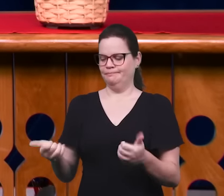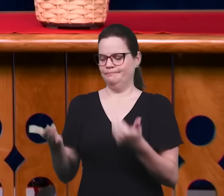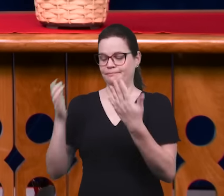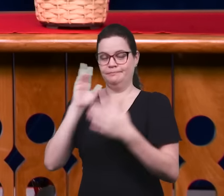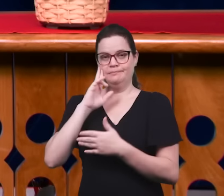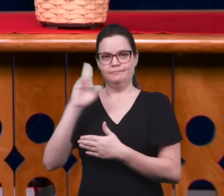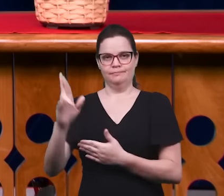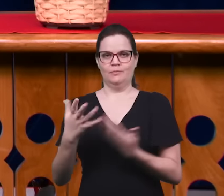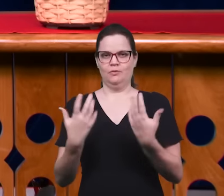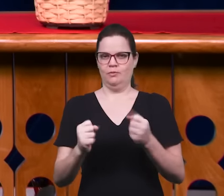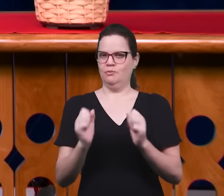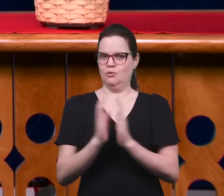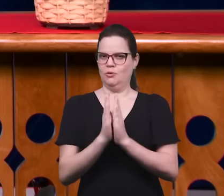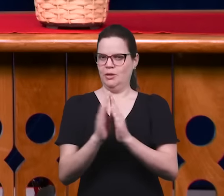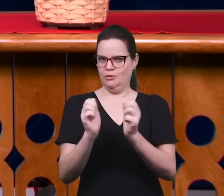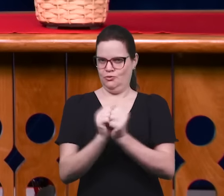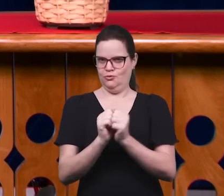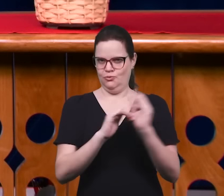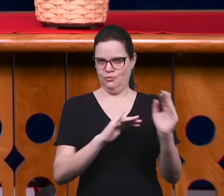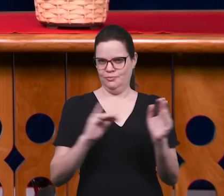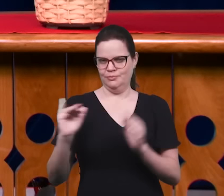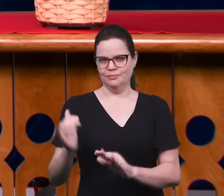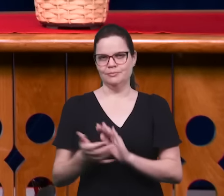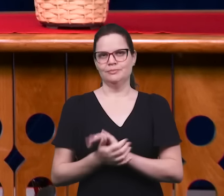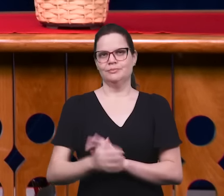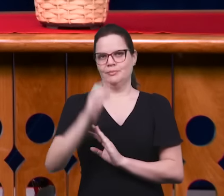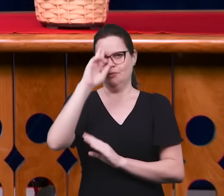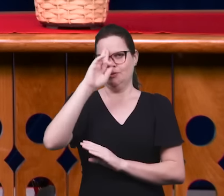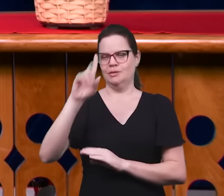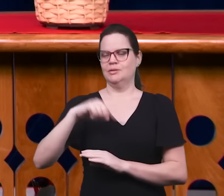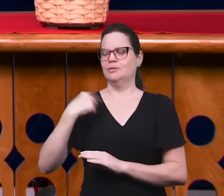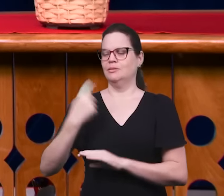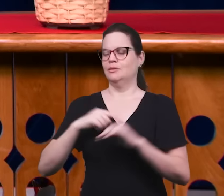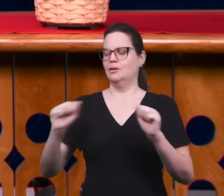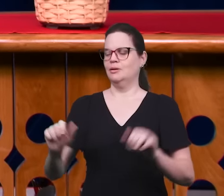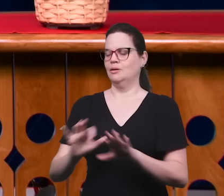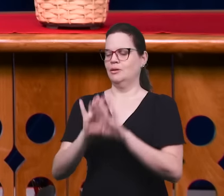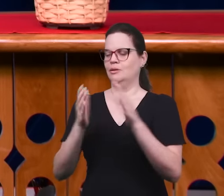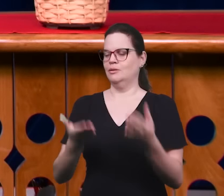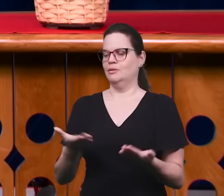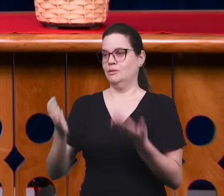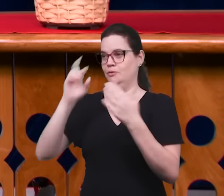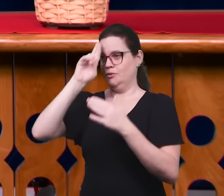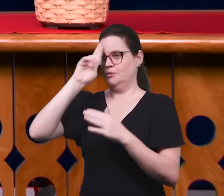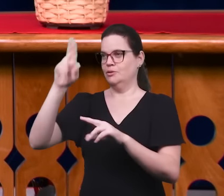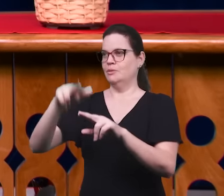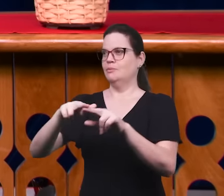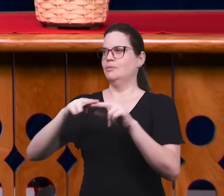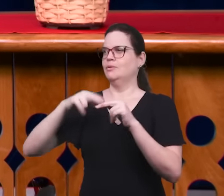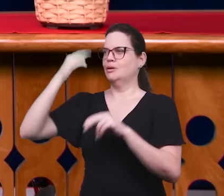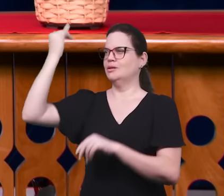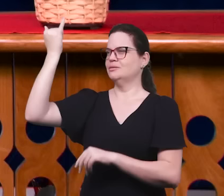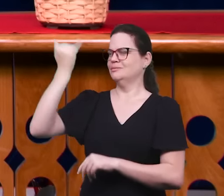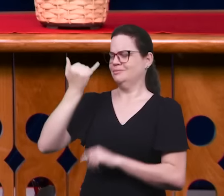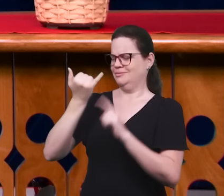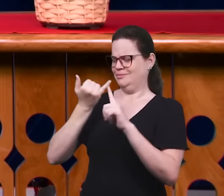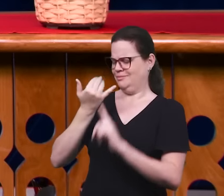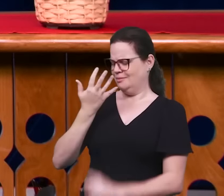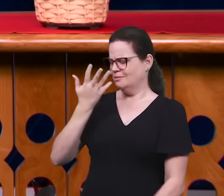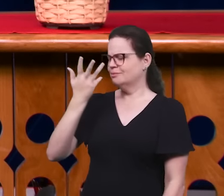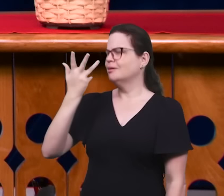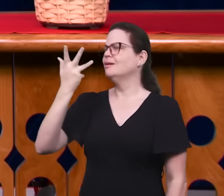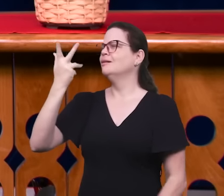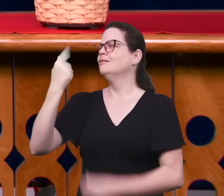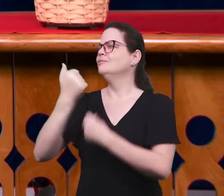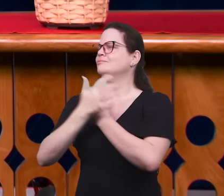e participar desta oração. Te bendizemos, Senhor, te glorificamos por esta voz mansa e delicada